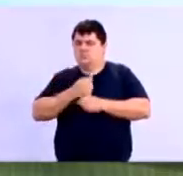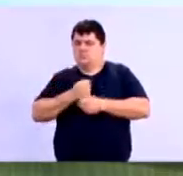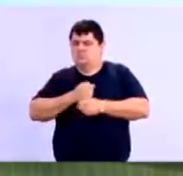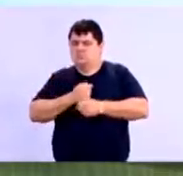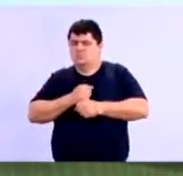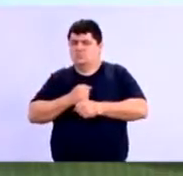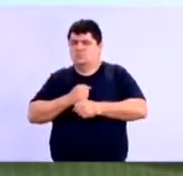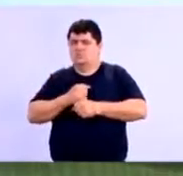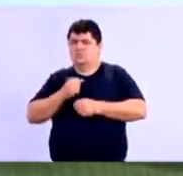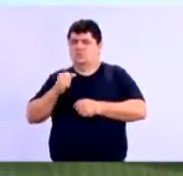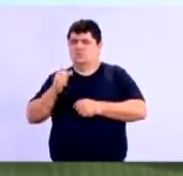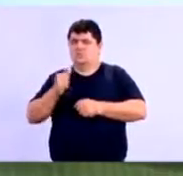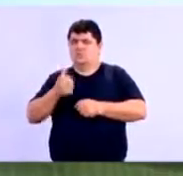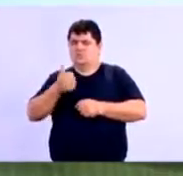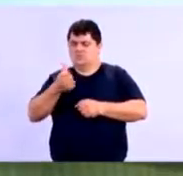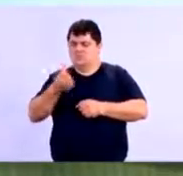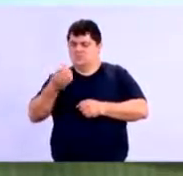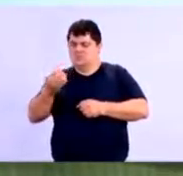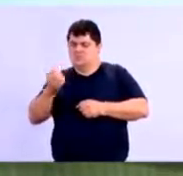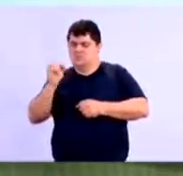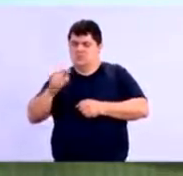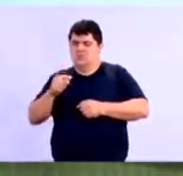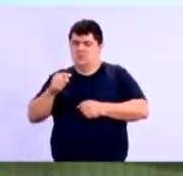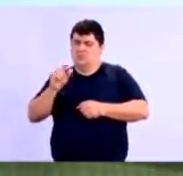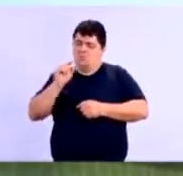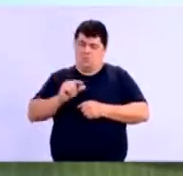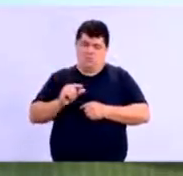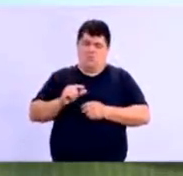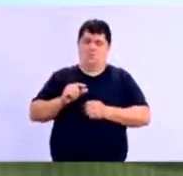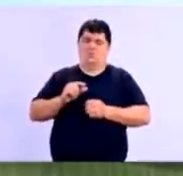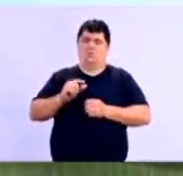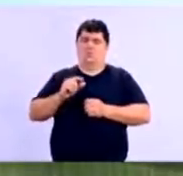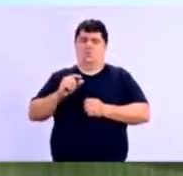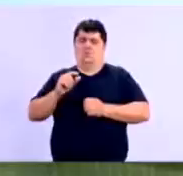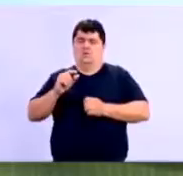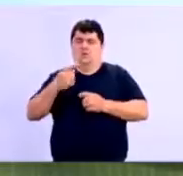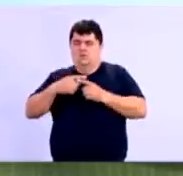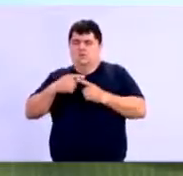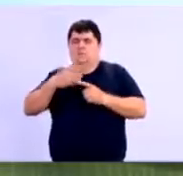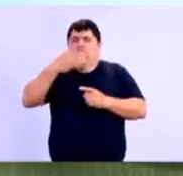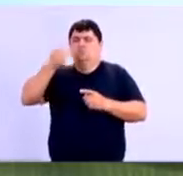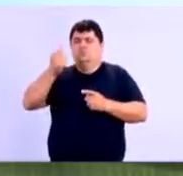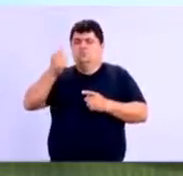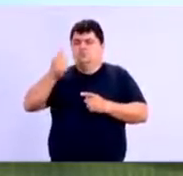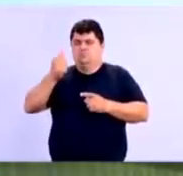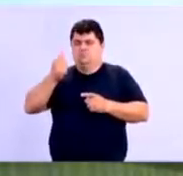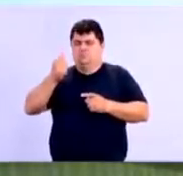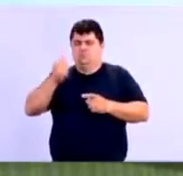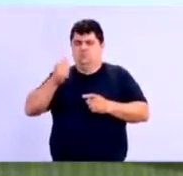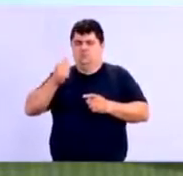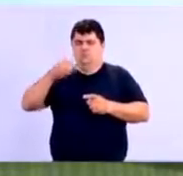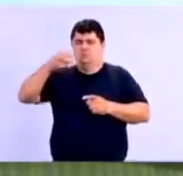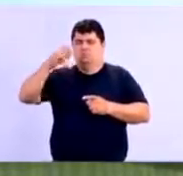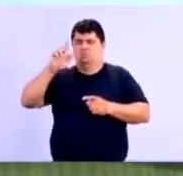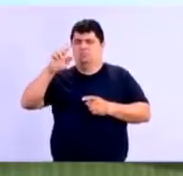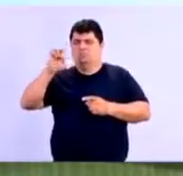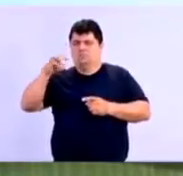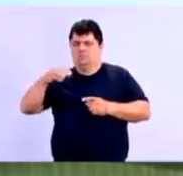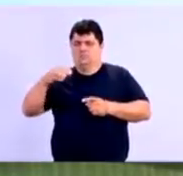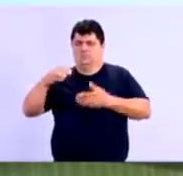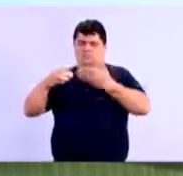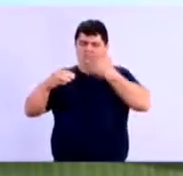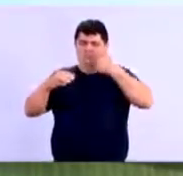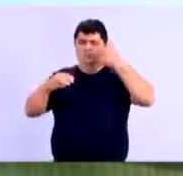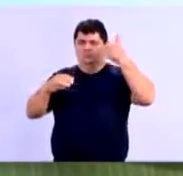vendeu 160 mil. É um giro pequeno. Então, eu tenho que, para eu ter um lucro nisso, o que eu tenho que fazer? Eu tenho que aumentar a minha margem. Eu tenho que ter uma margem